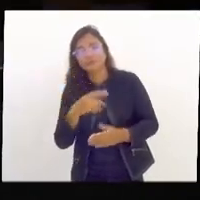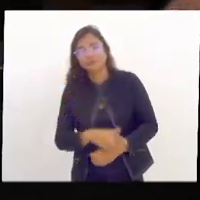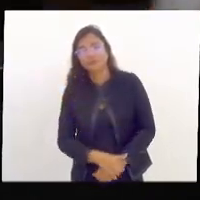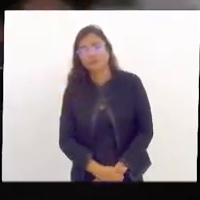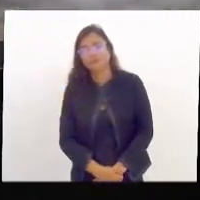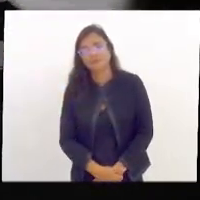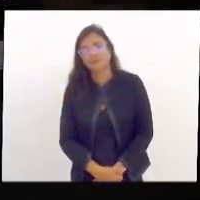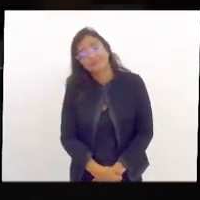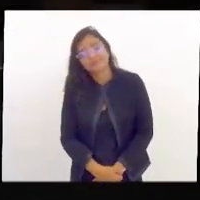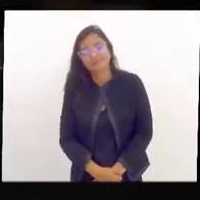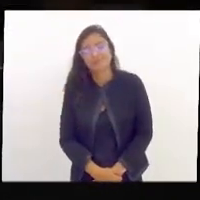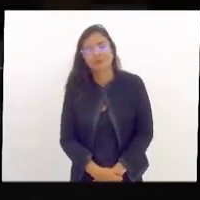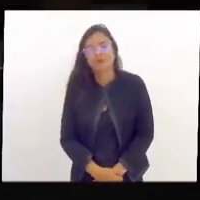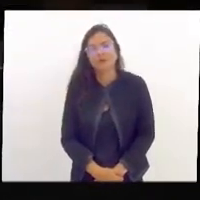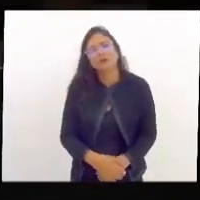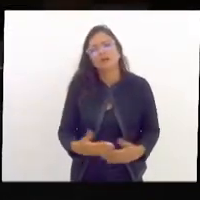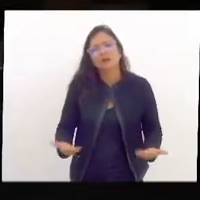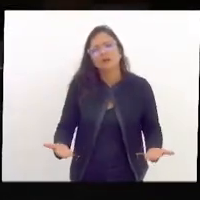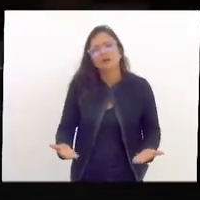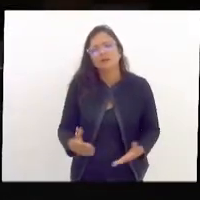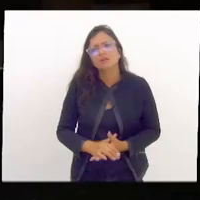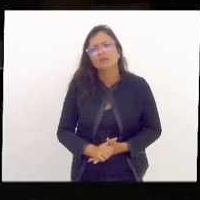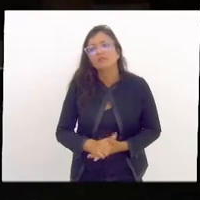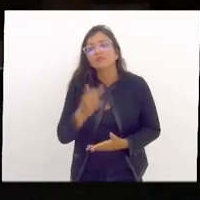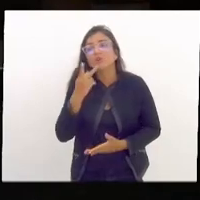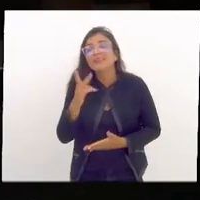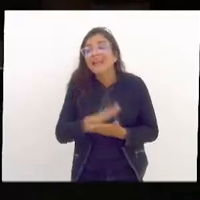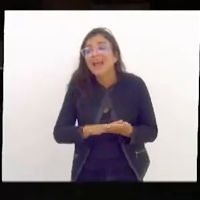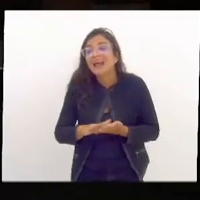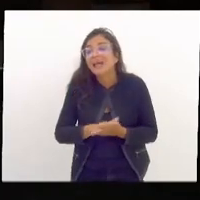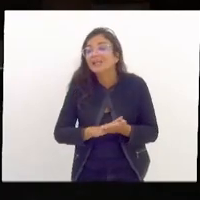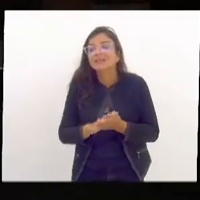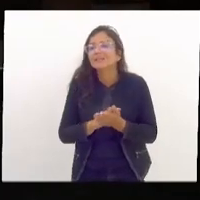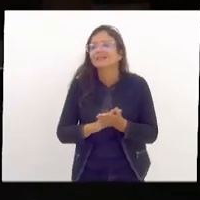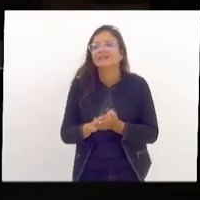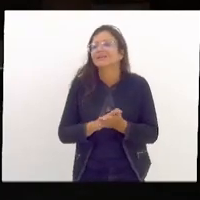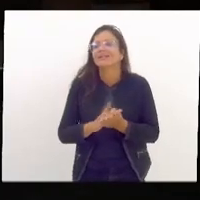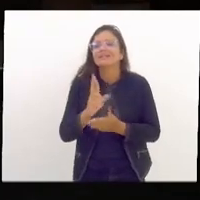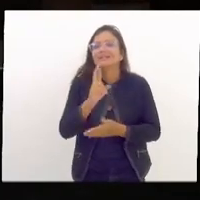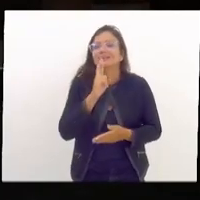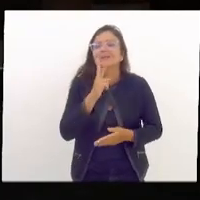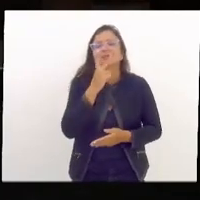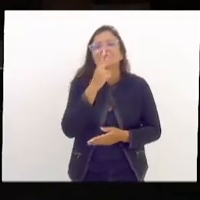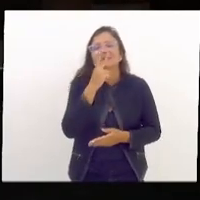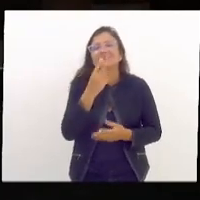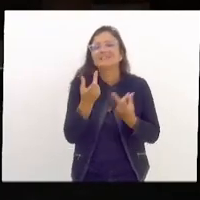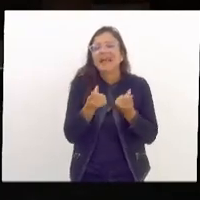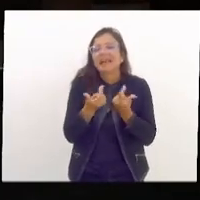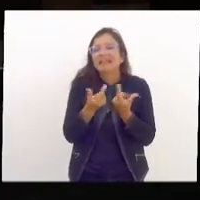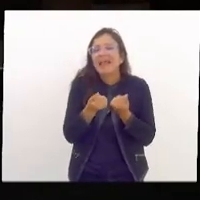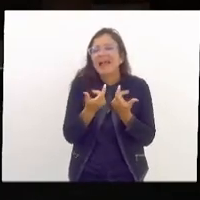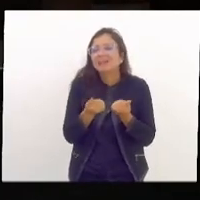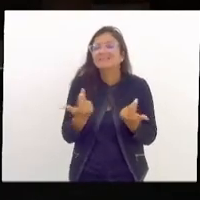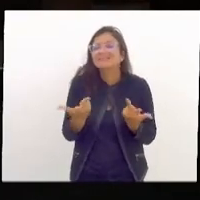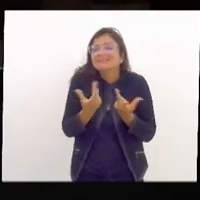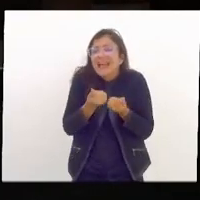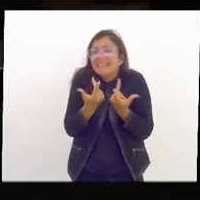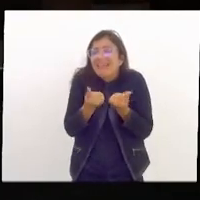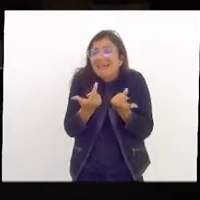aí? Então tá. O que, que diz isso aí, Luiz Paulo? Não diz nada, nem para mim, nem para você, nem para os demais membros dessa CPI. O que, que diz